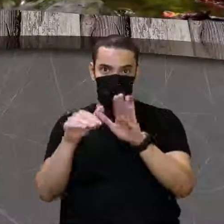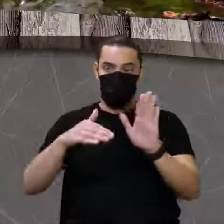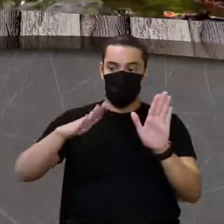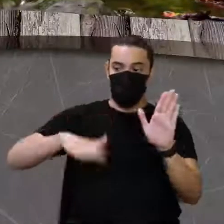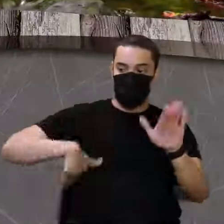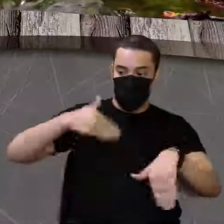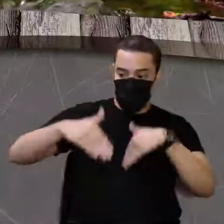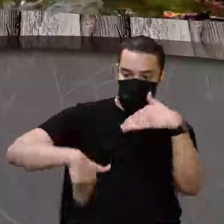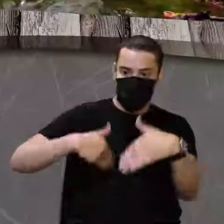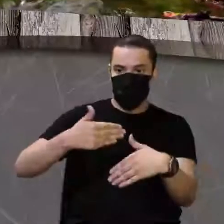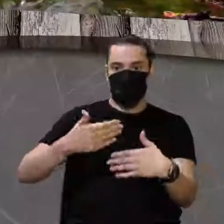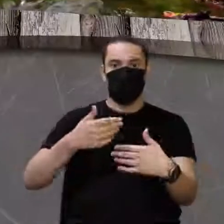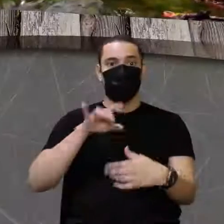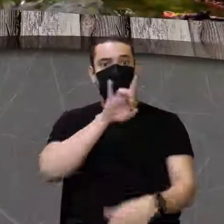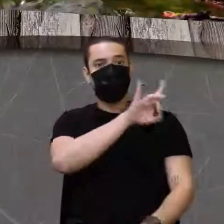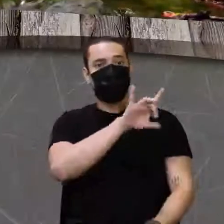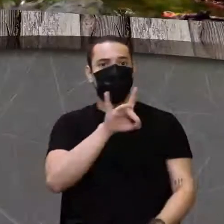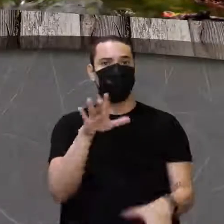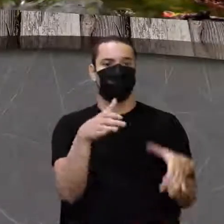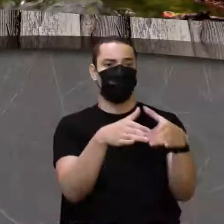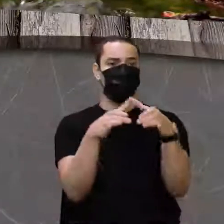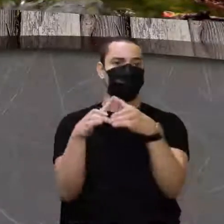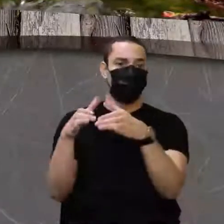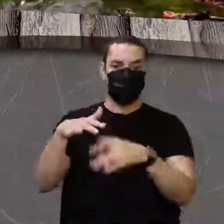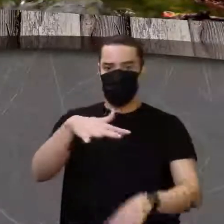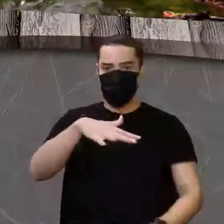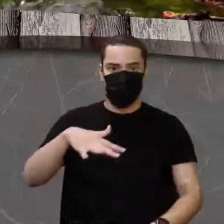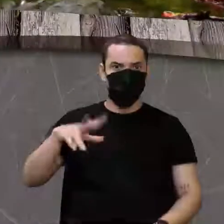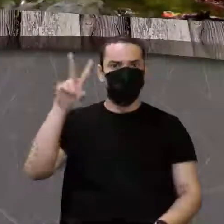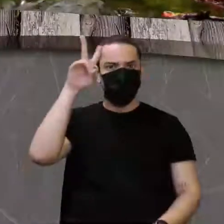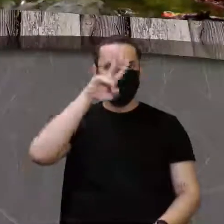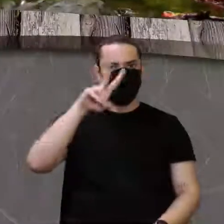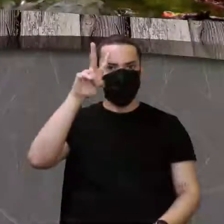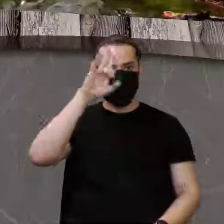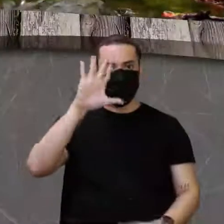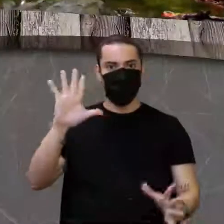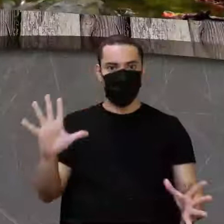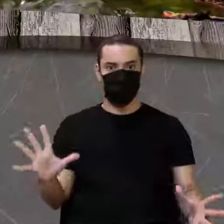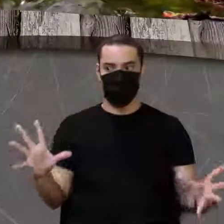nado. Cada ambiente, então, lembra da convergência?